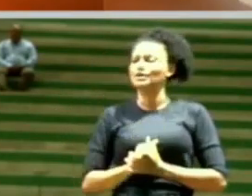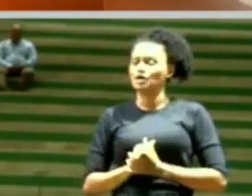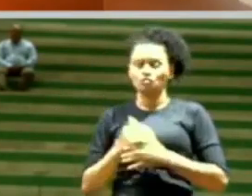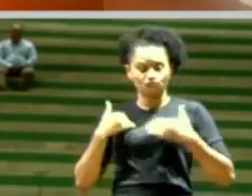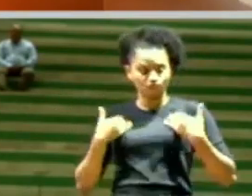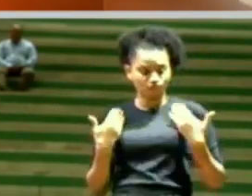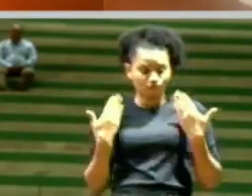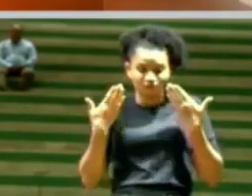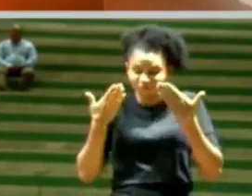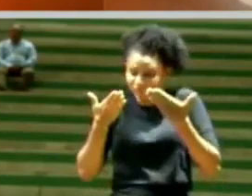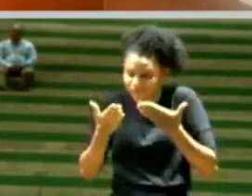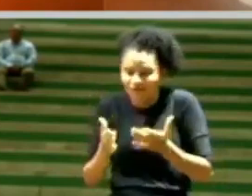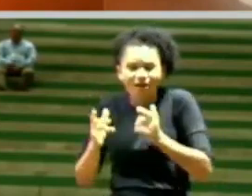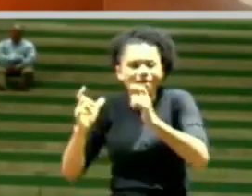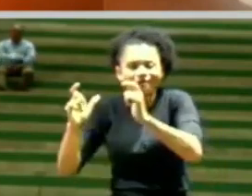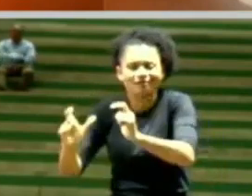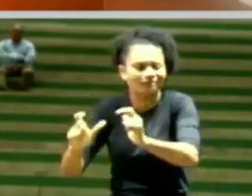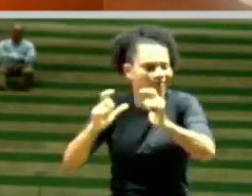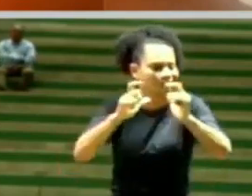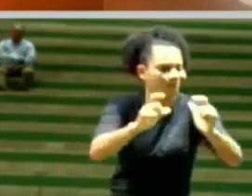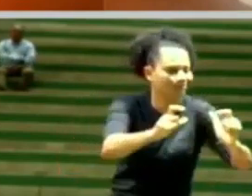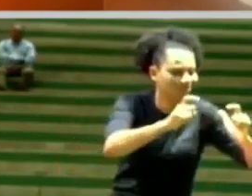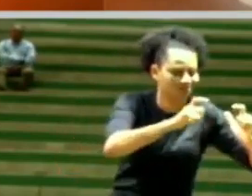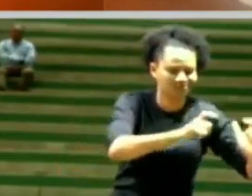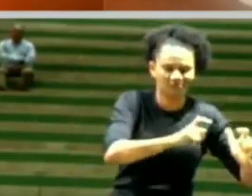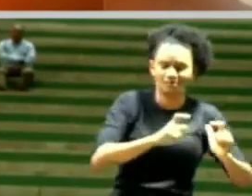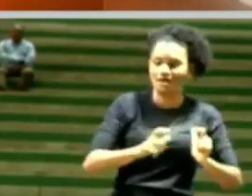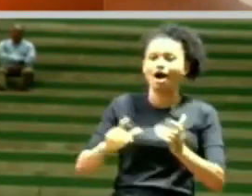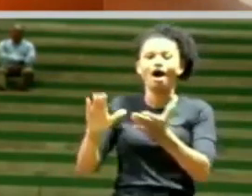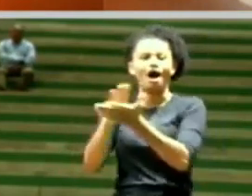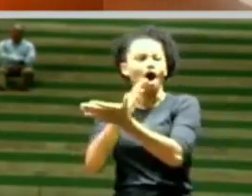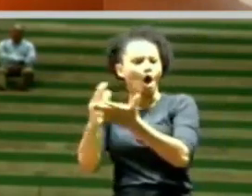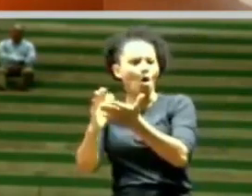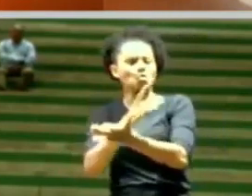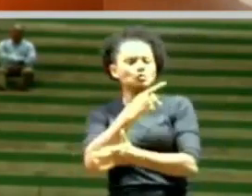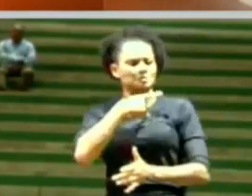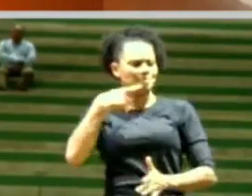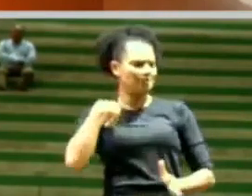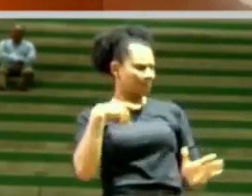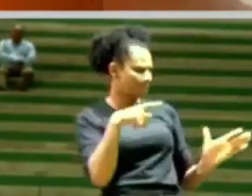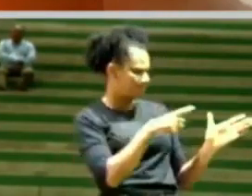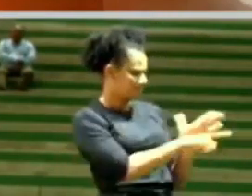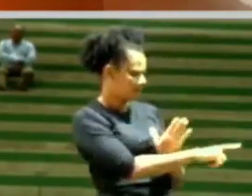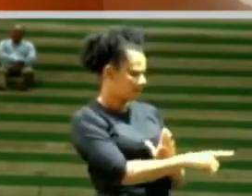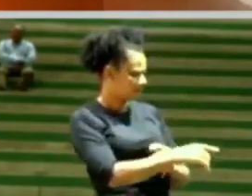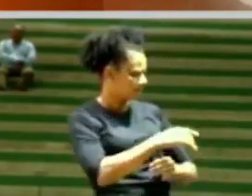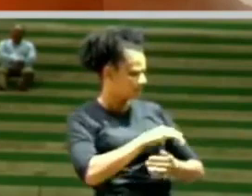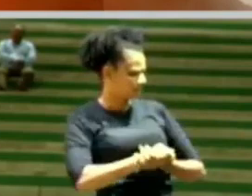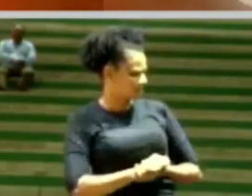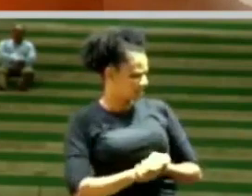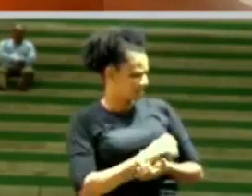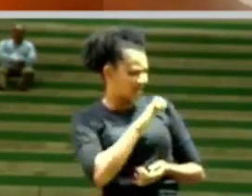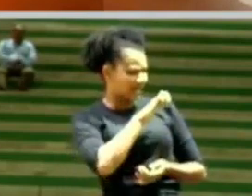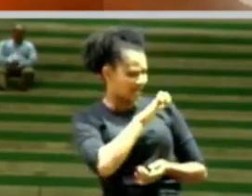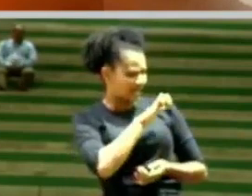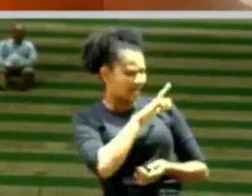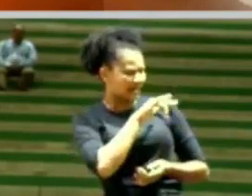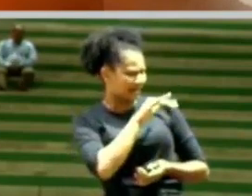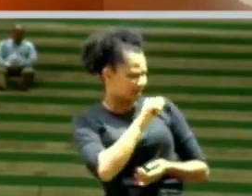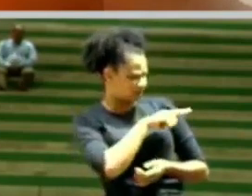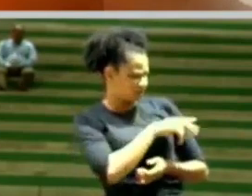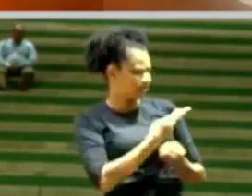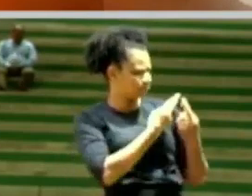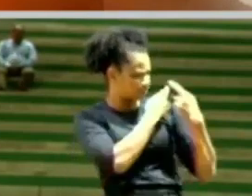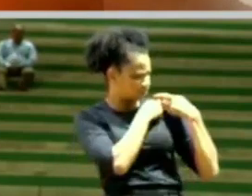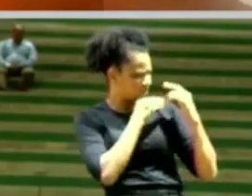eu chegar em alguns lugares e alguns pastores me perguntarem: Elias, você está dirigindo